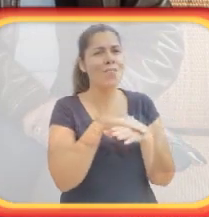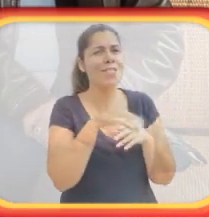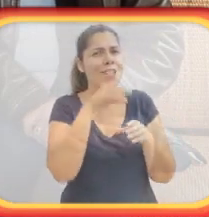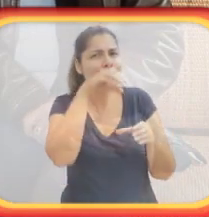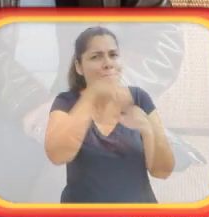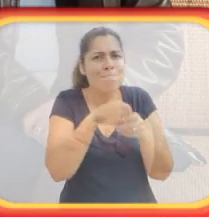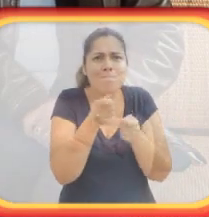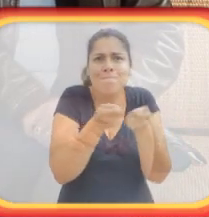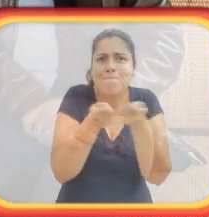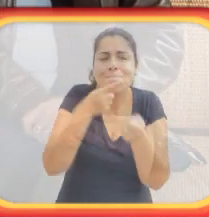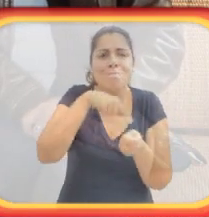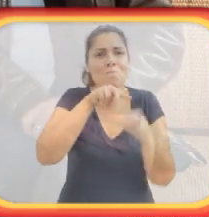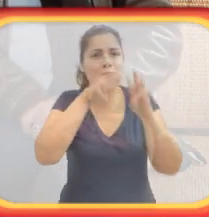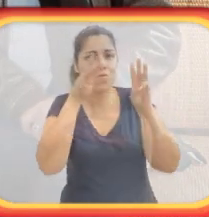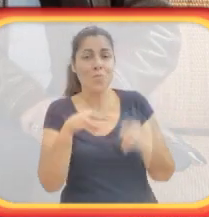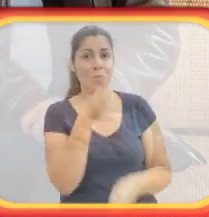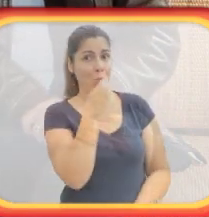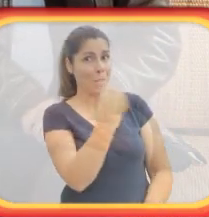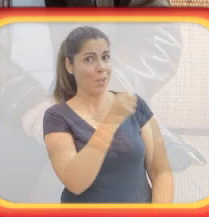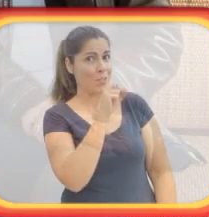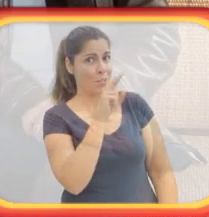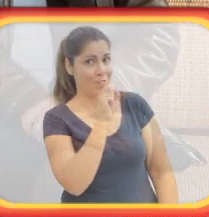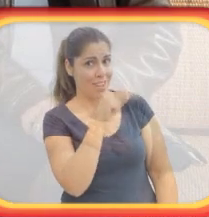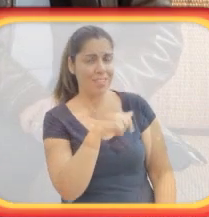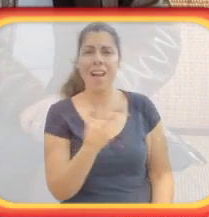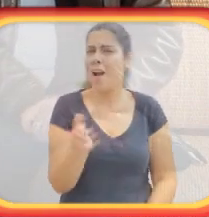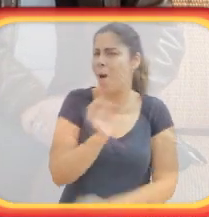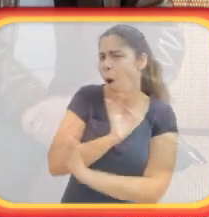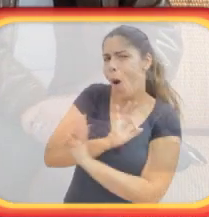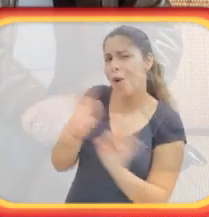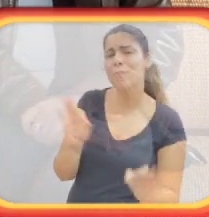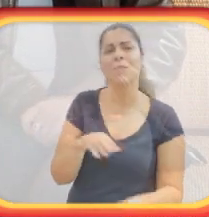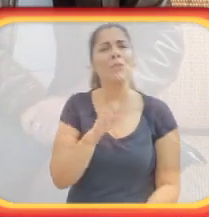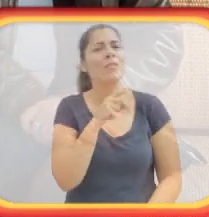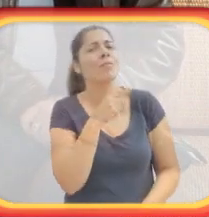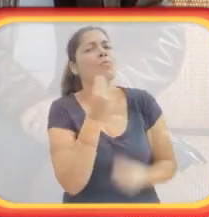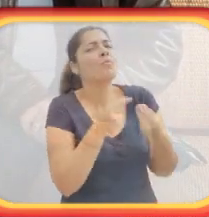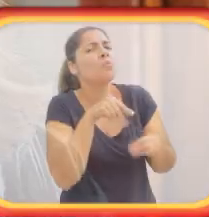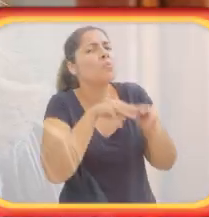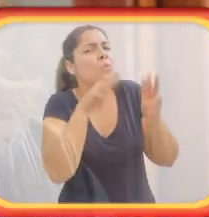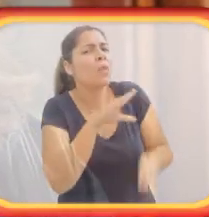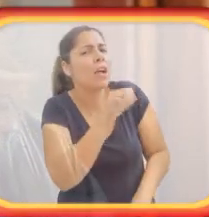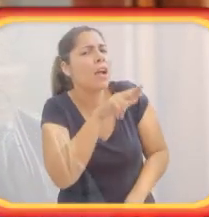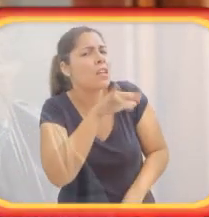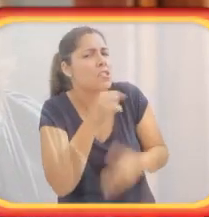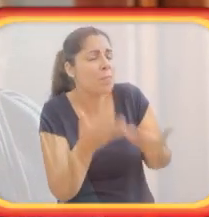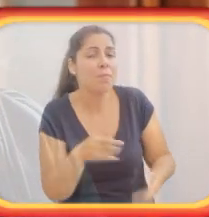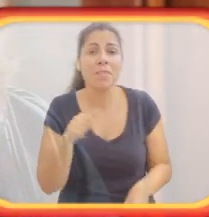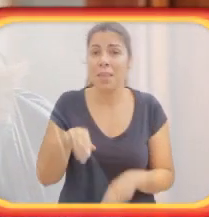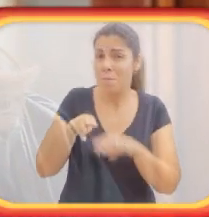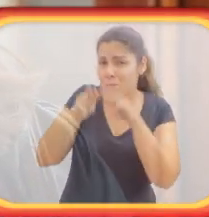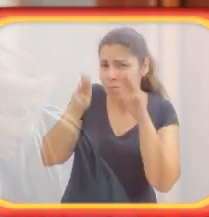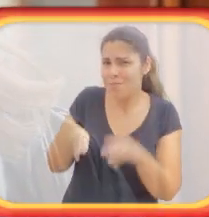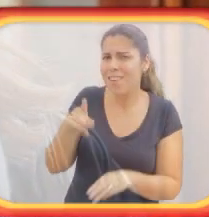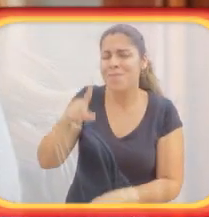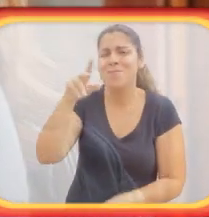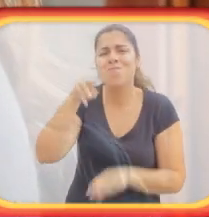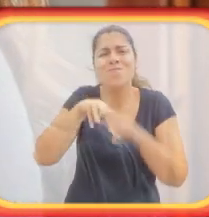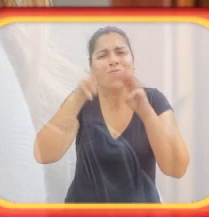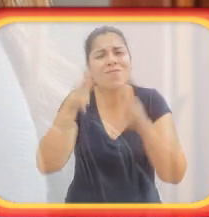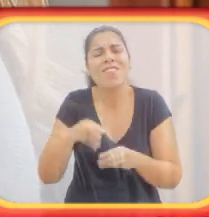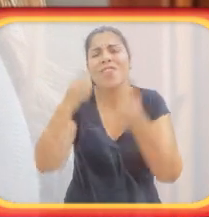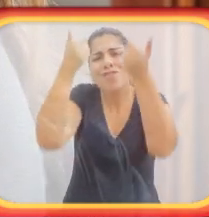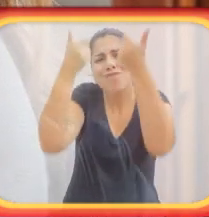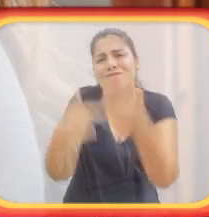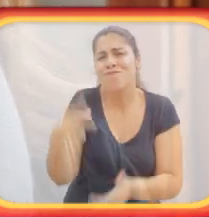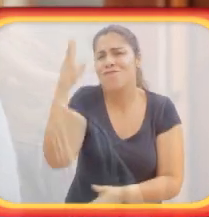museu. Tudo bem, Suzana? Tudo ótimo. Suzana, o que é o Museu de Carris? O Museu da Carris é um